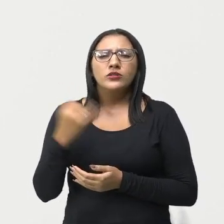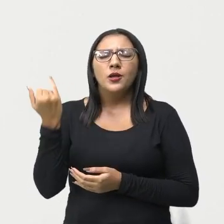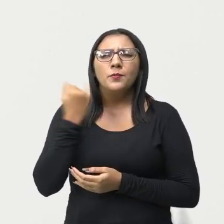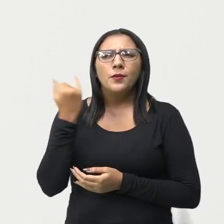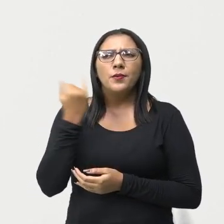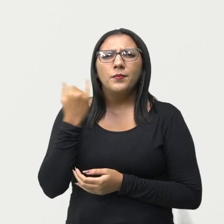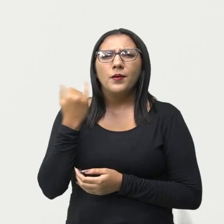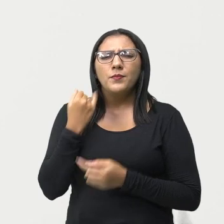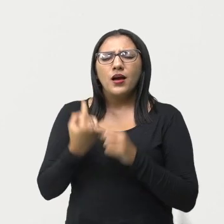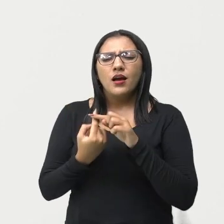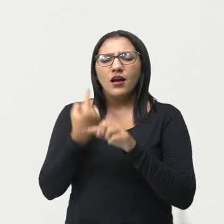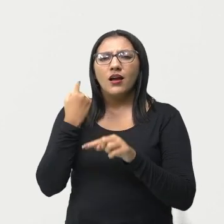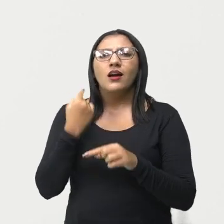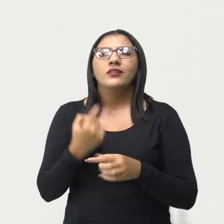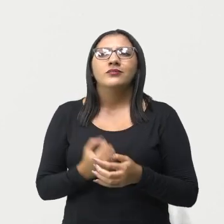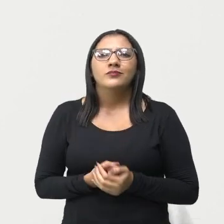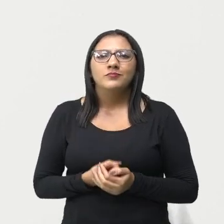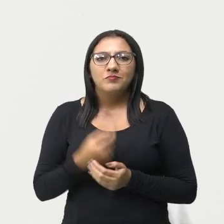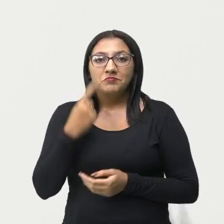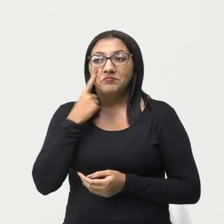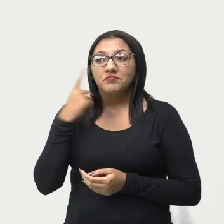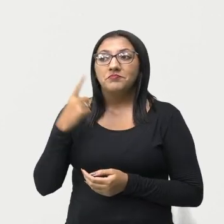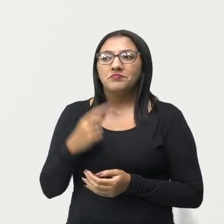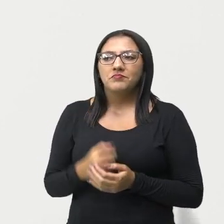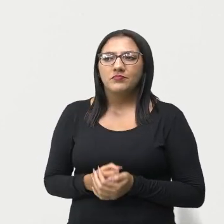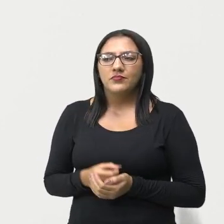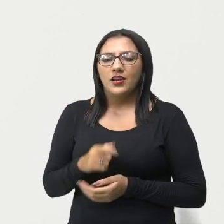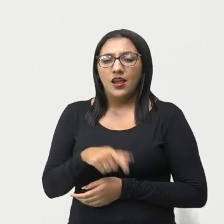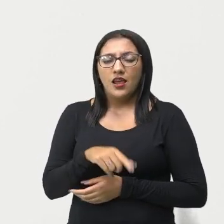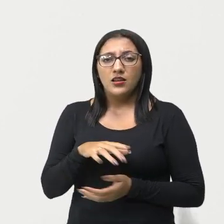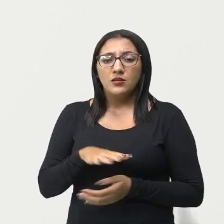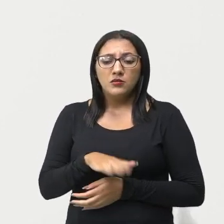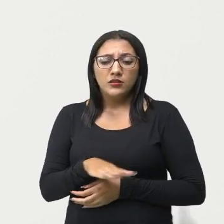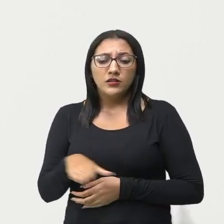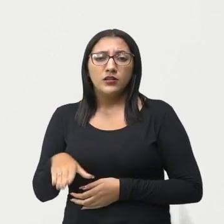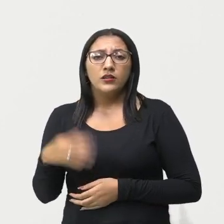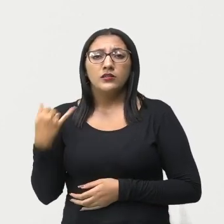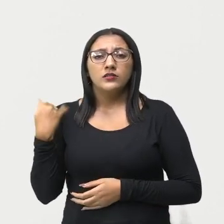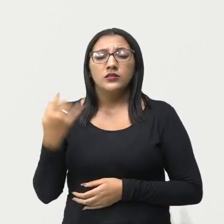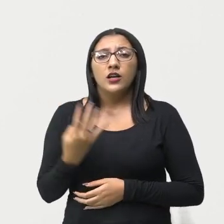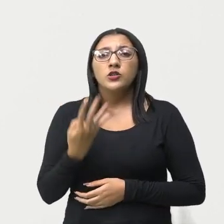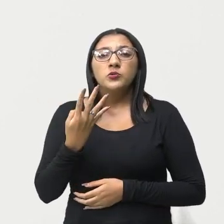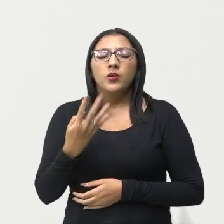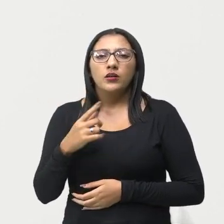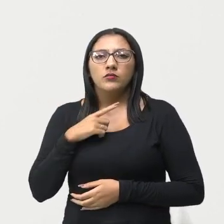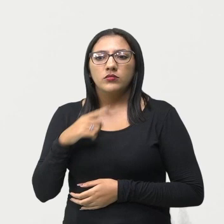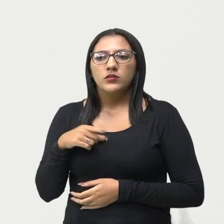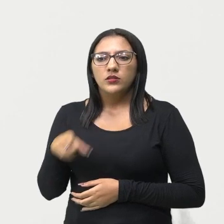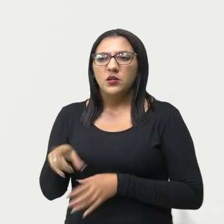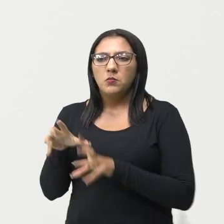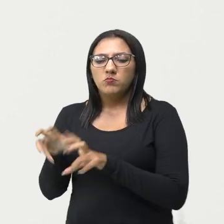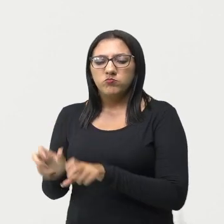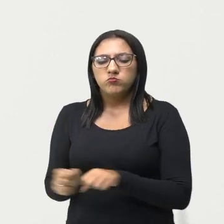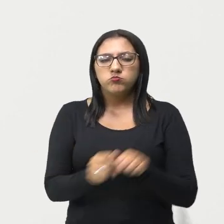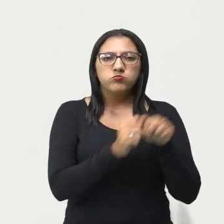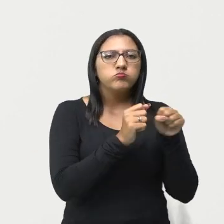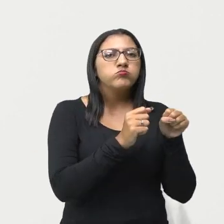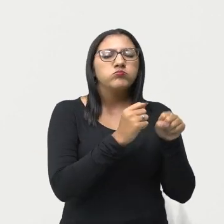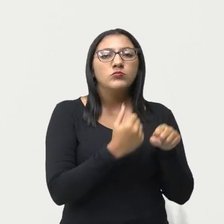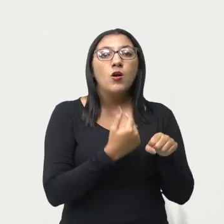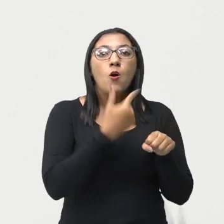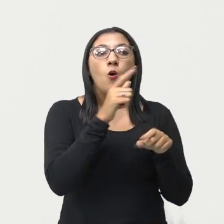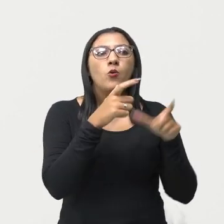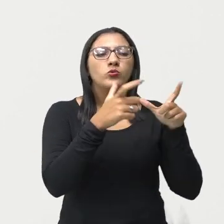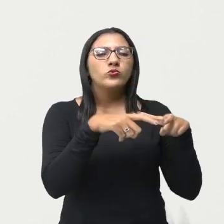fato principal. Olha só, quando tinha apenas 4 anos, o que aconteceu? Ele foi retirado, sequestrado e levado para